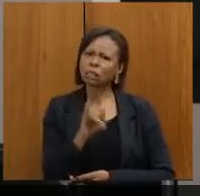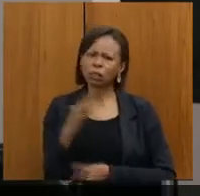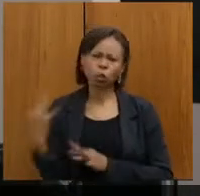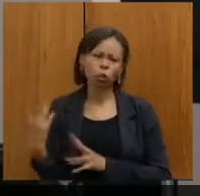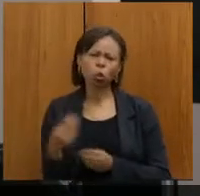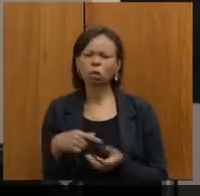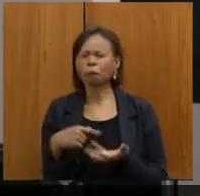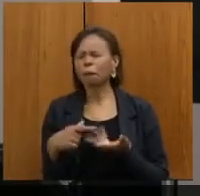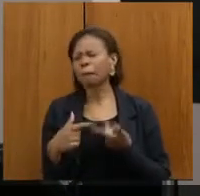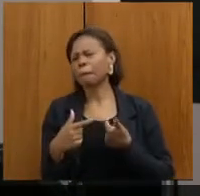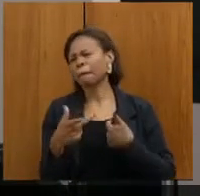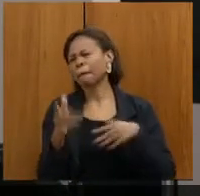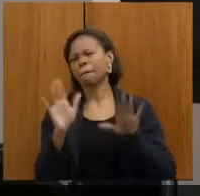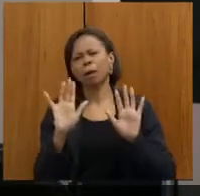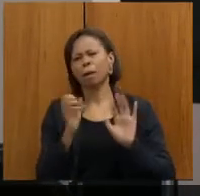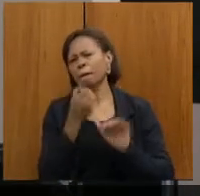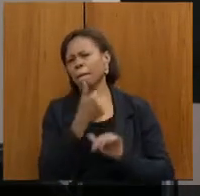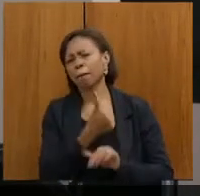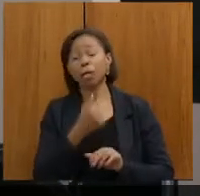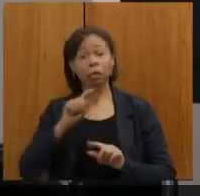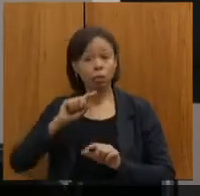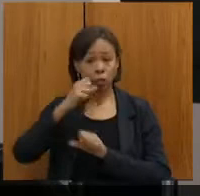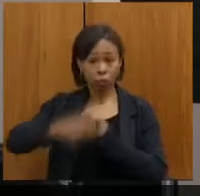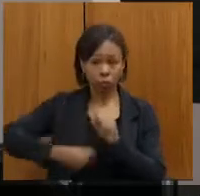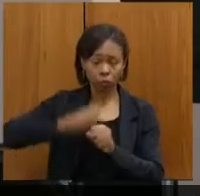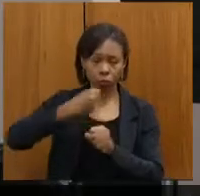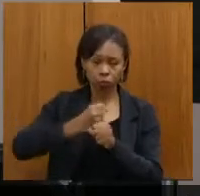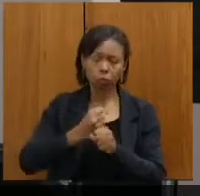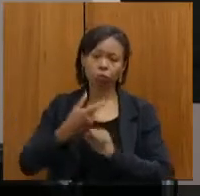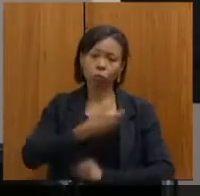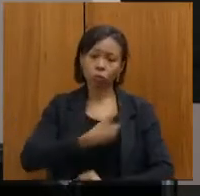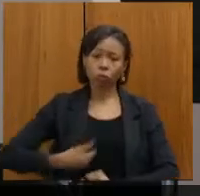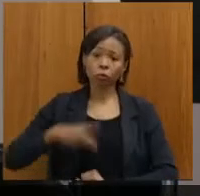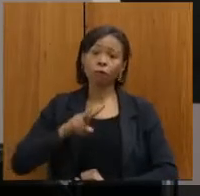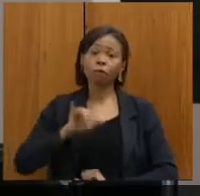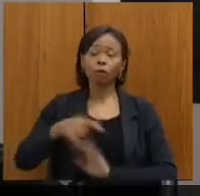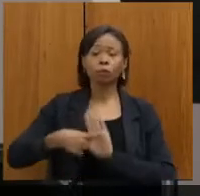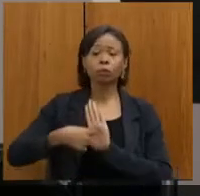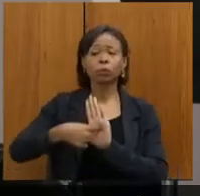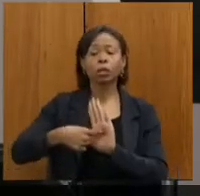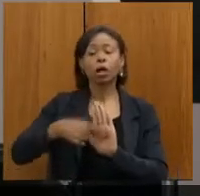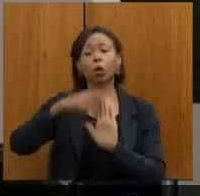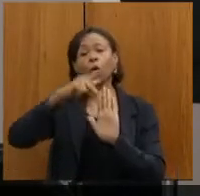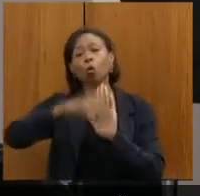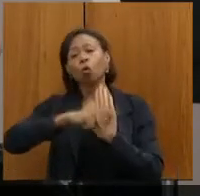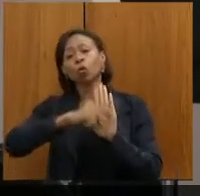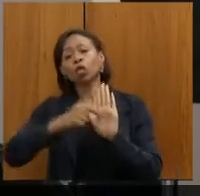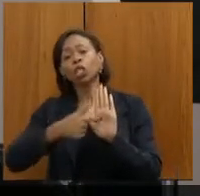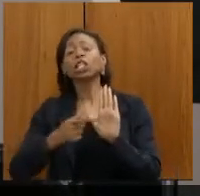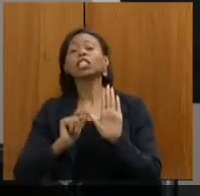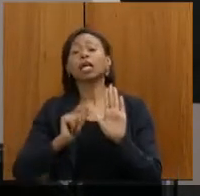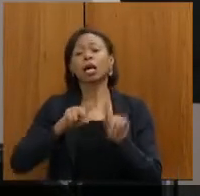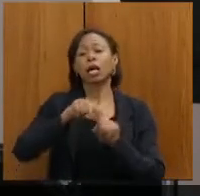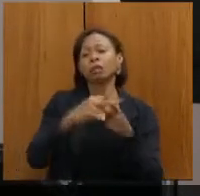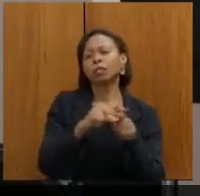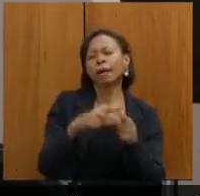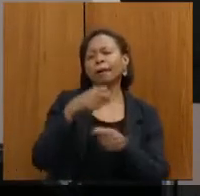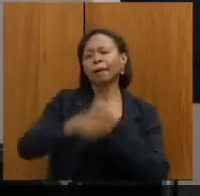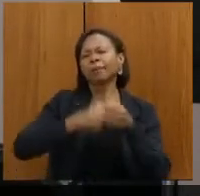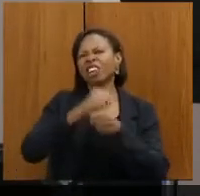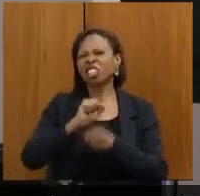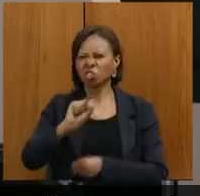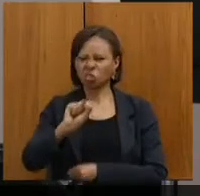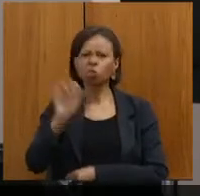blá blá blá blá blá que no ano que vem o governo vai apresentar um projecto de revisão anual de oito por cento